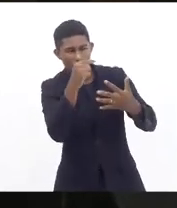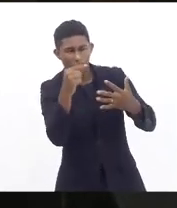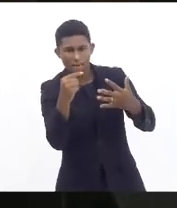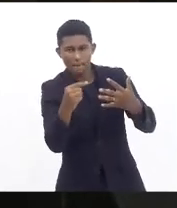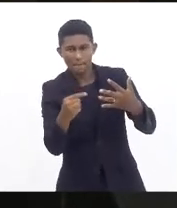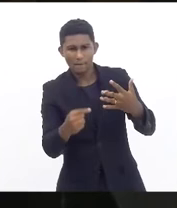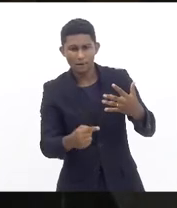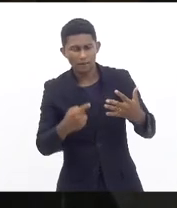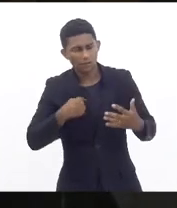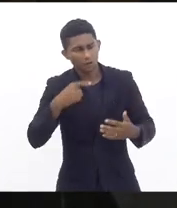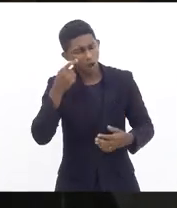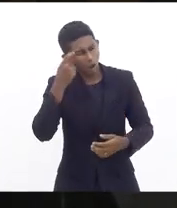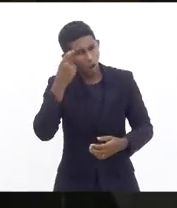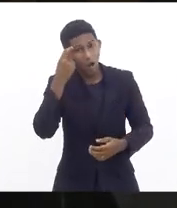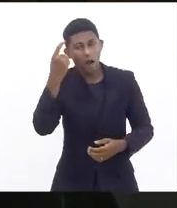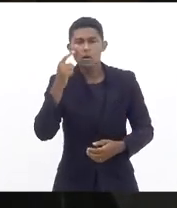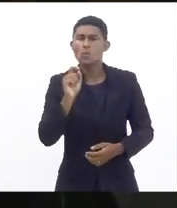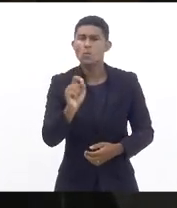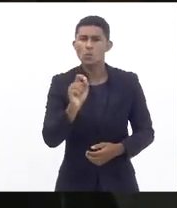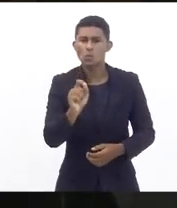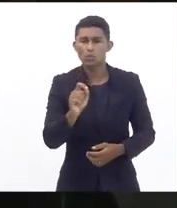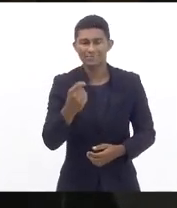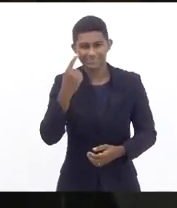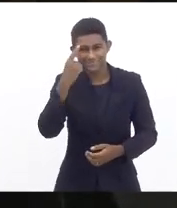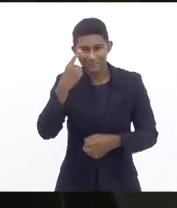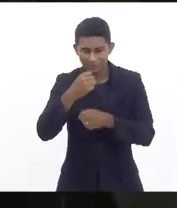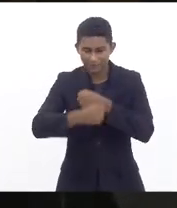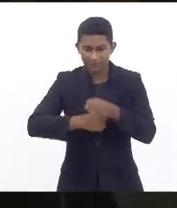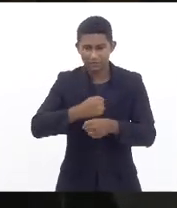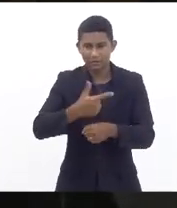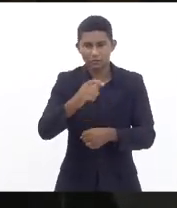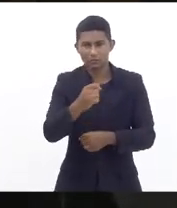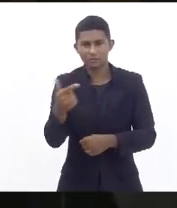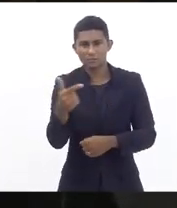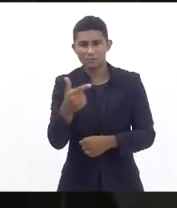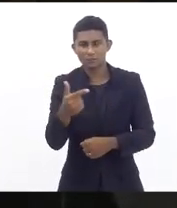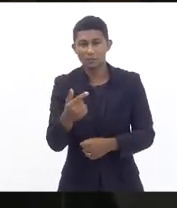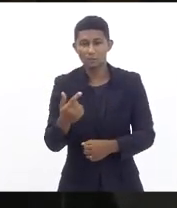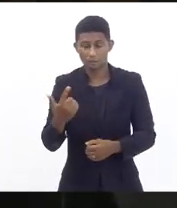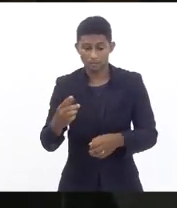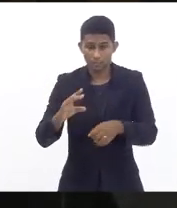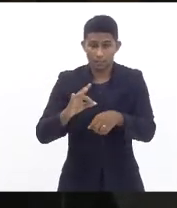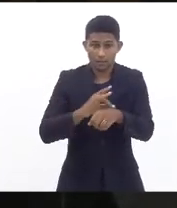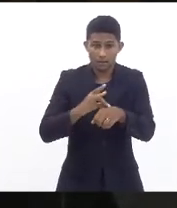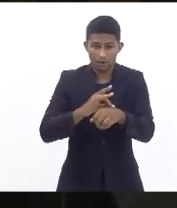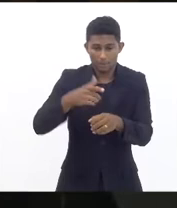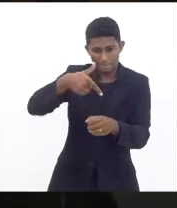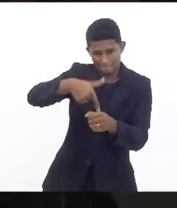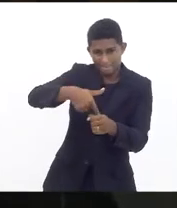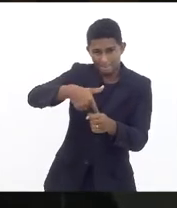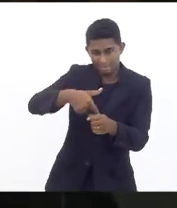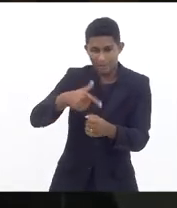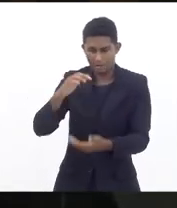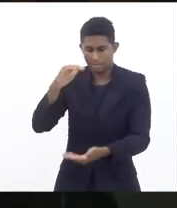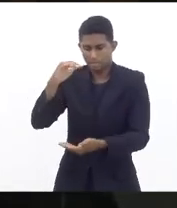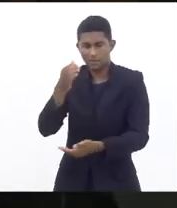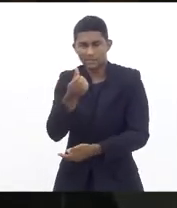de memória, a cotação média de 22 era 65 dólares. Então, praticamente, ele